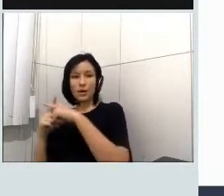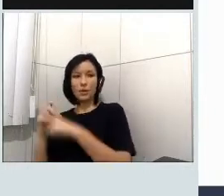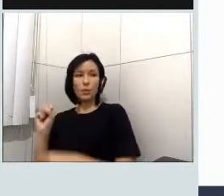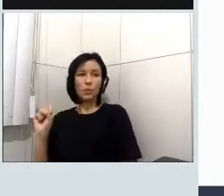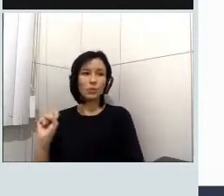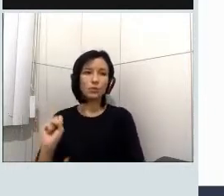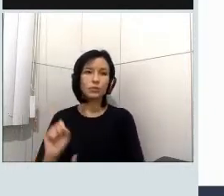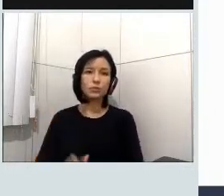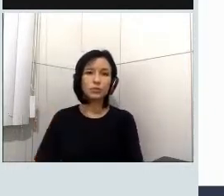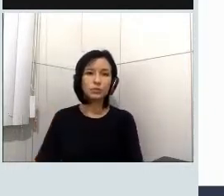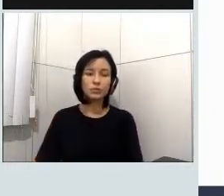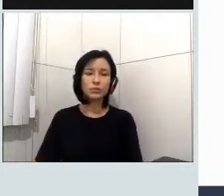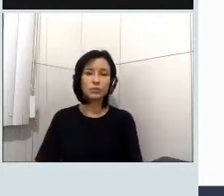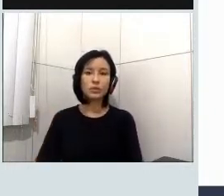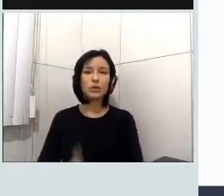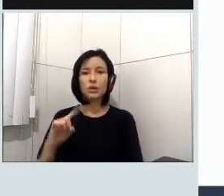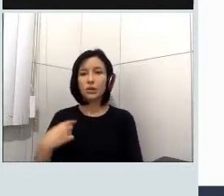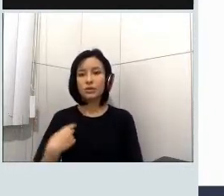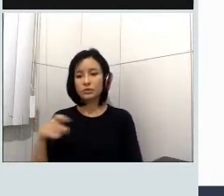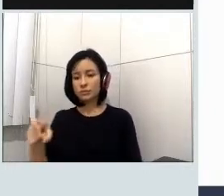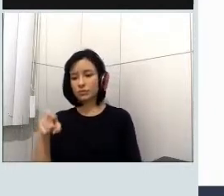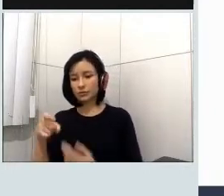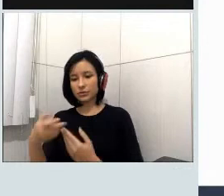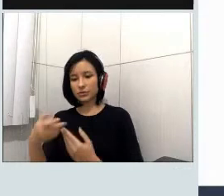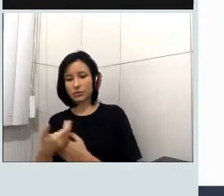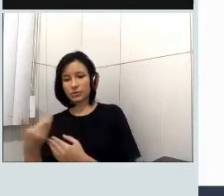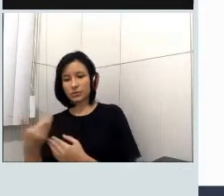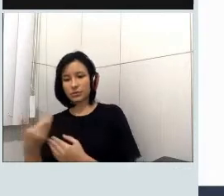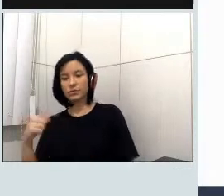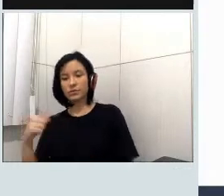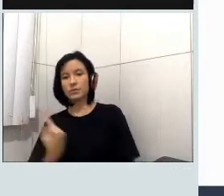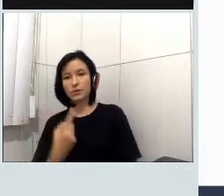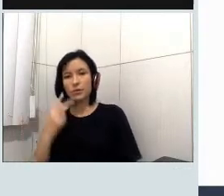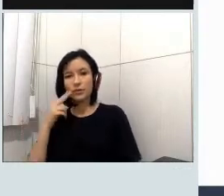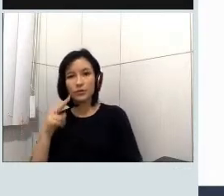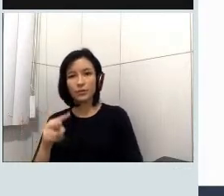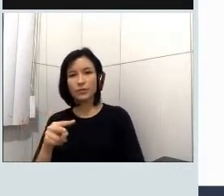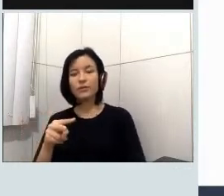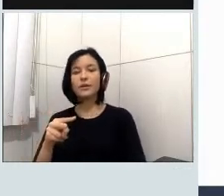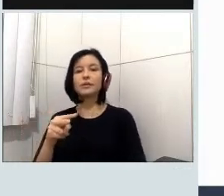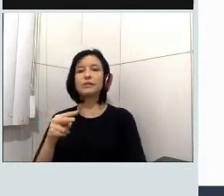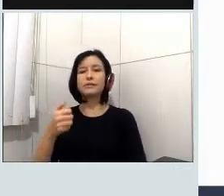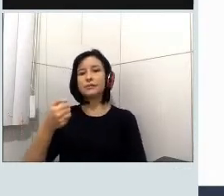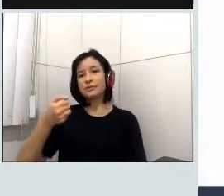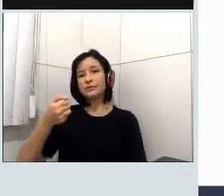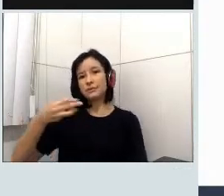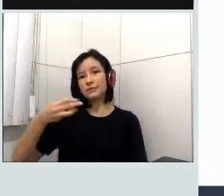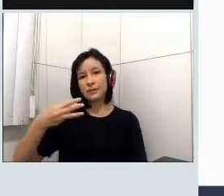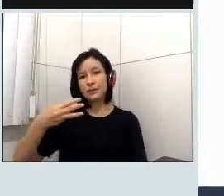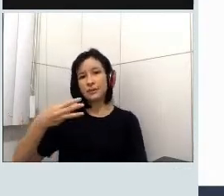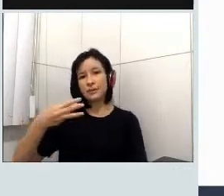o x, nós vamos obter 13 como resposta.